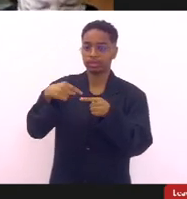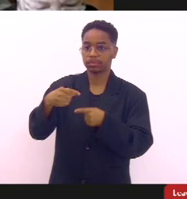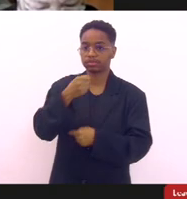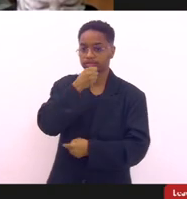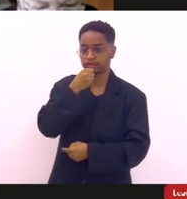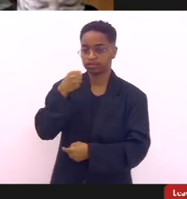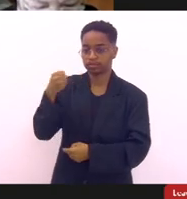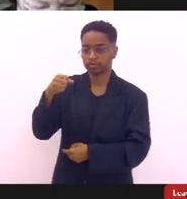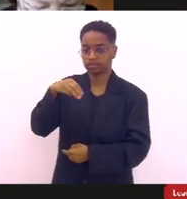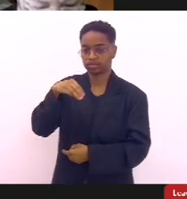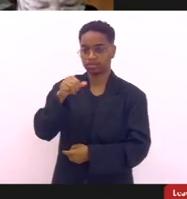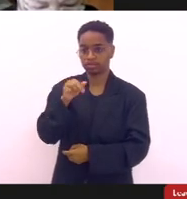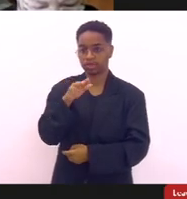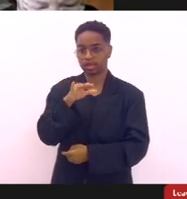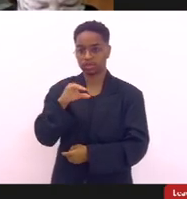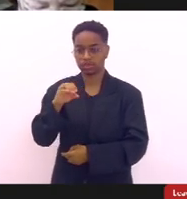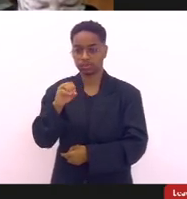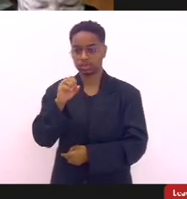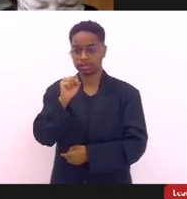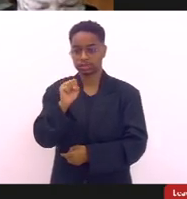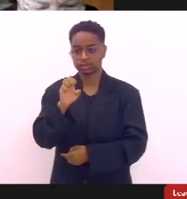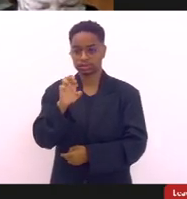doutor Mário Sérgio, por favor.